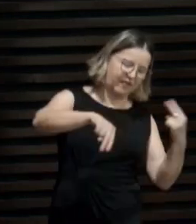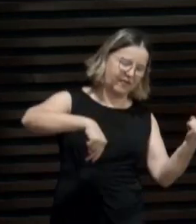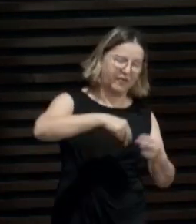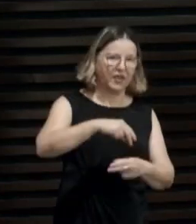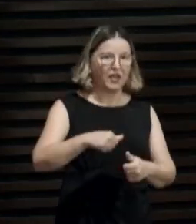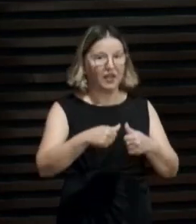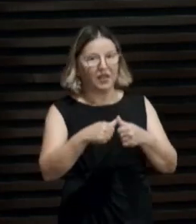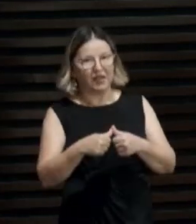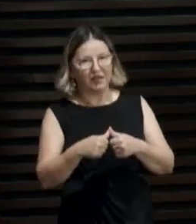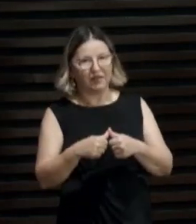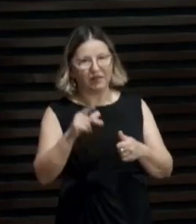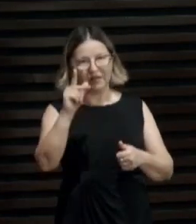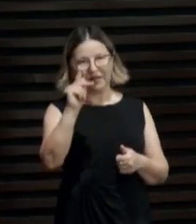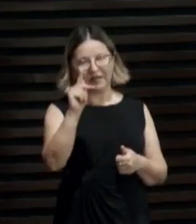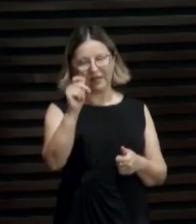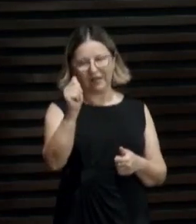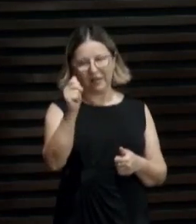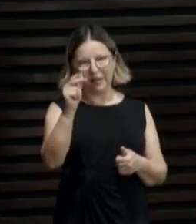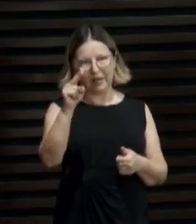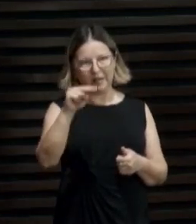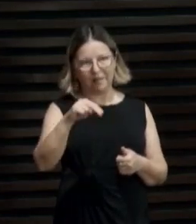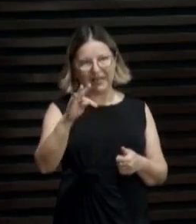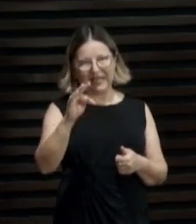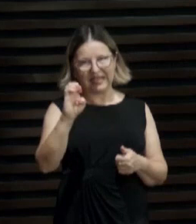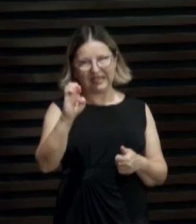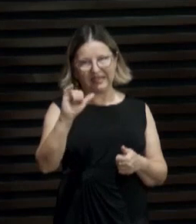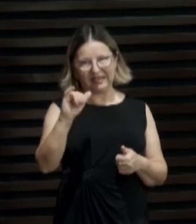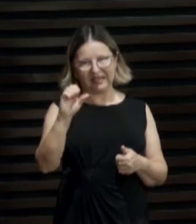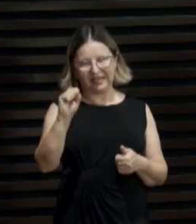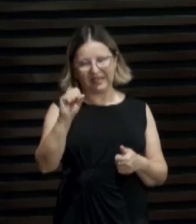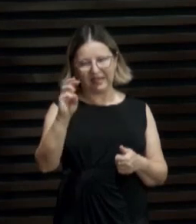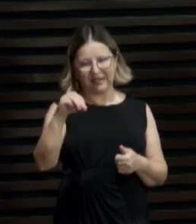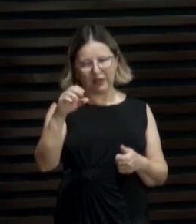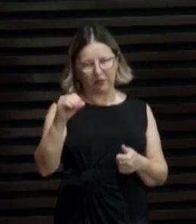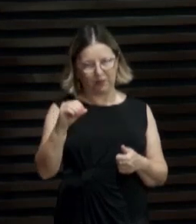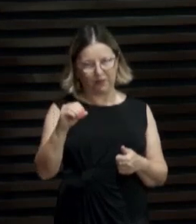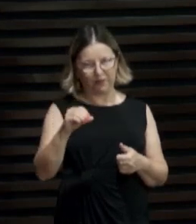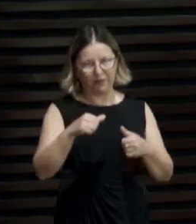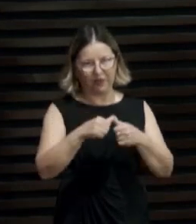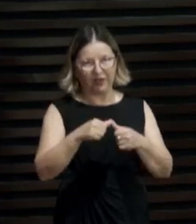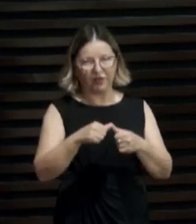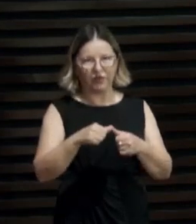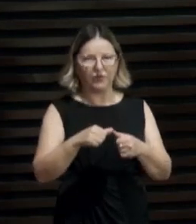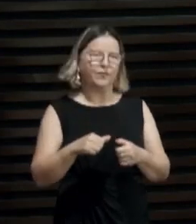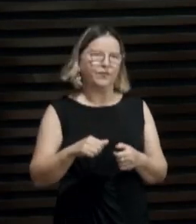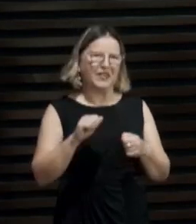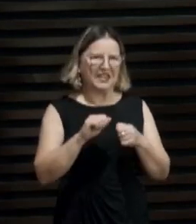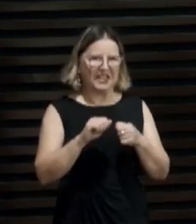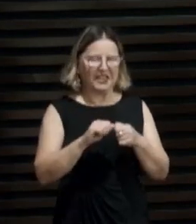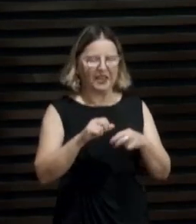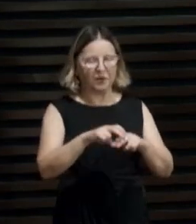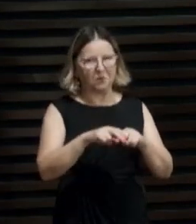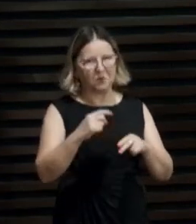chamado de panteísmo. Essa crença ela foi defendida por um filósofo, que é Baruch Spinoza e Hegel,